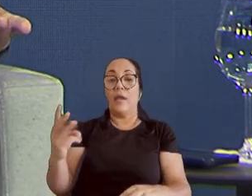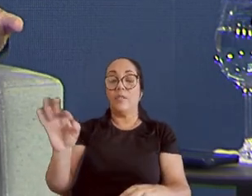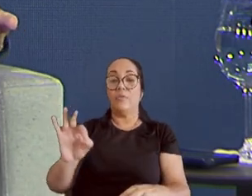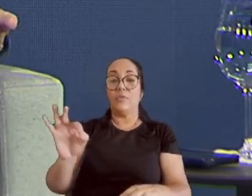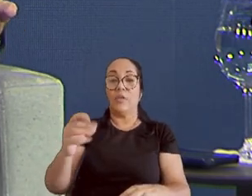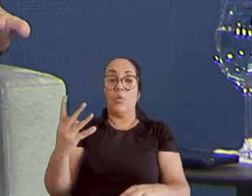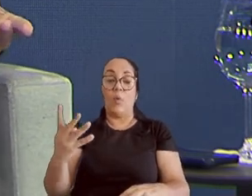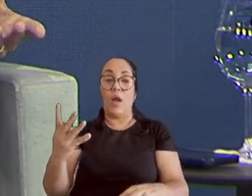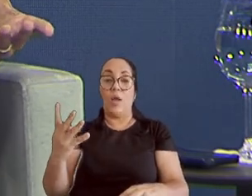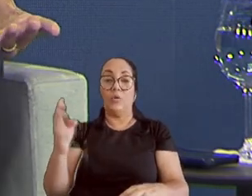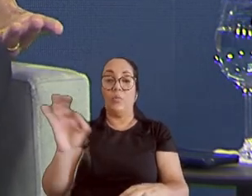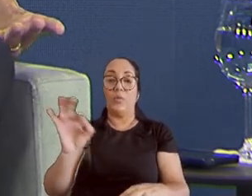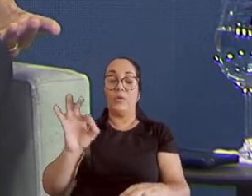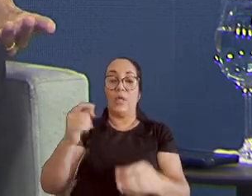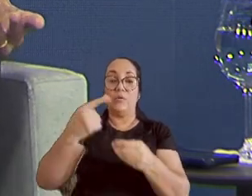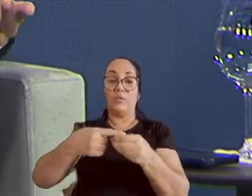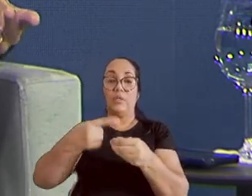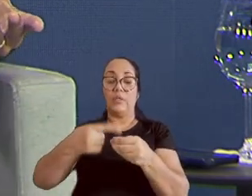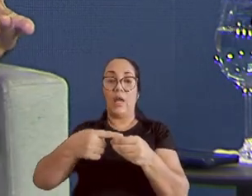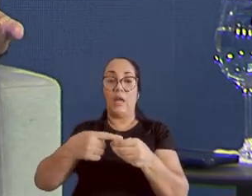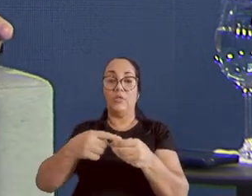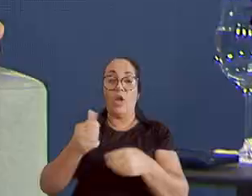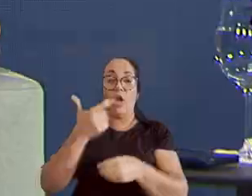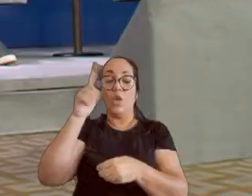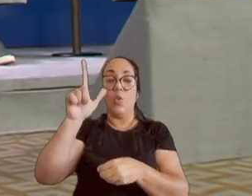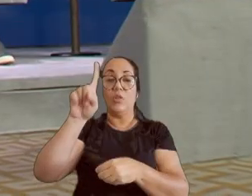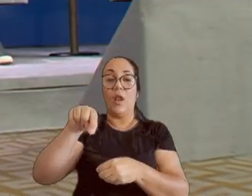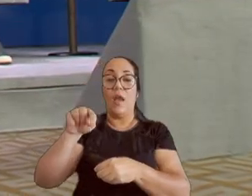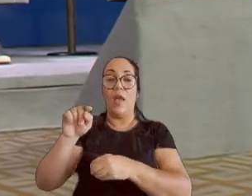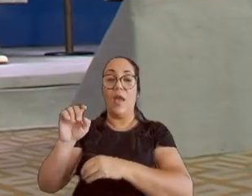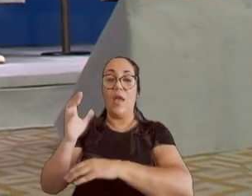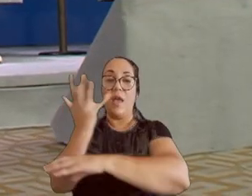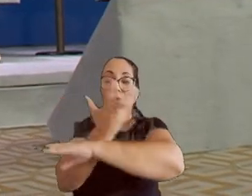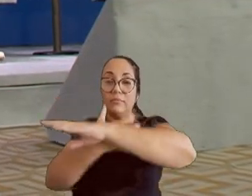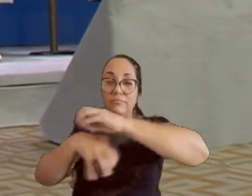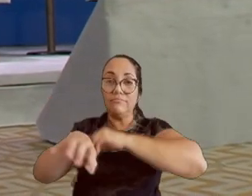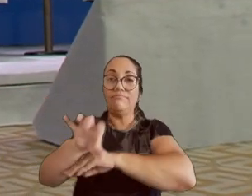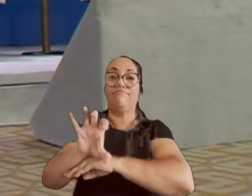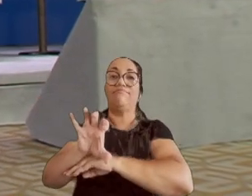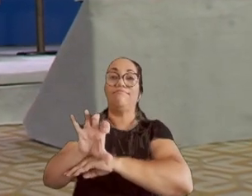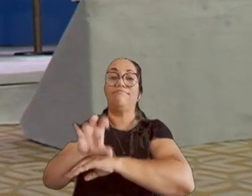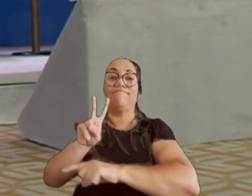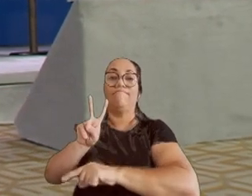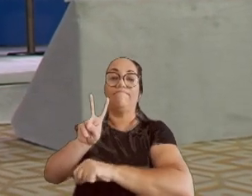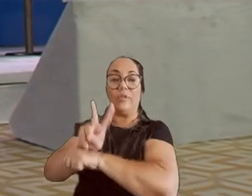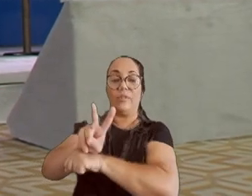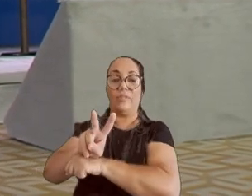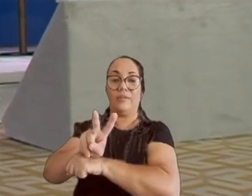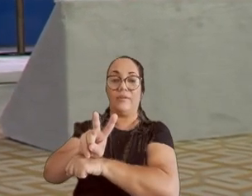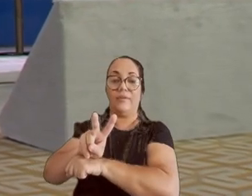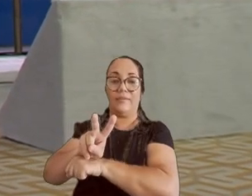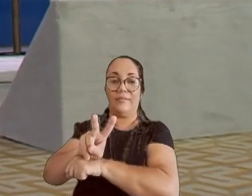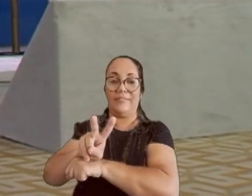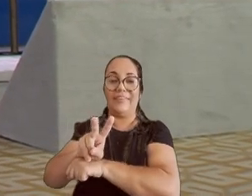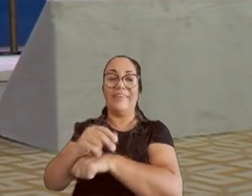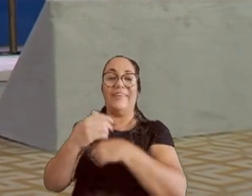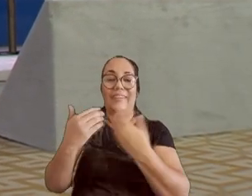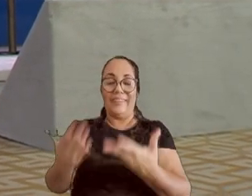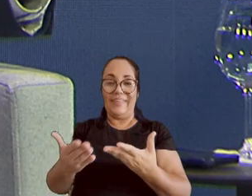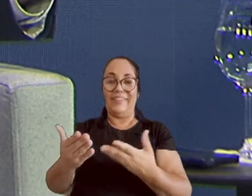terços é área preservada é a floresta Nativa e o produtor brasileiro por incrível que pareça e